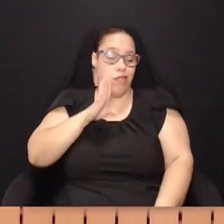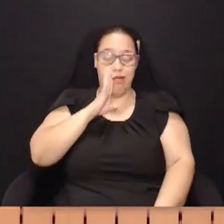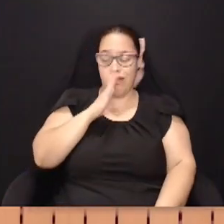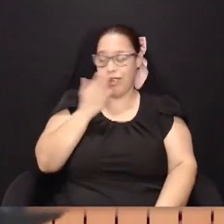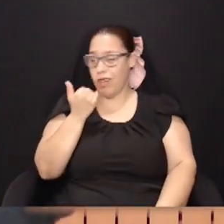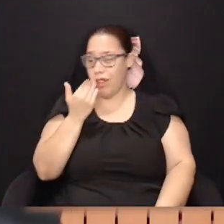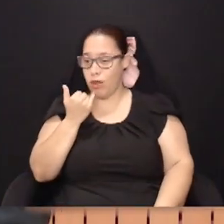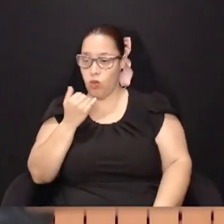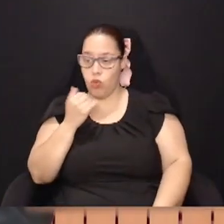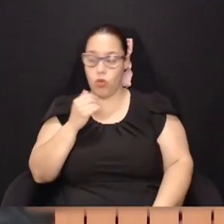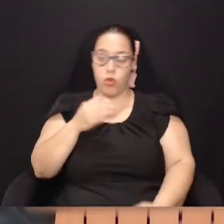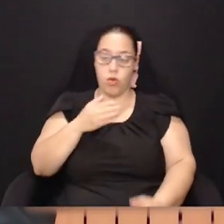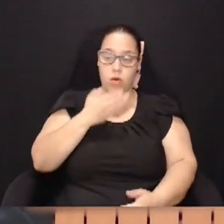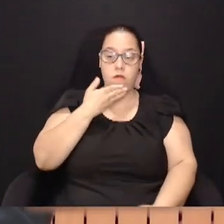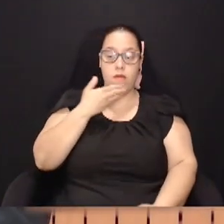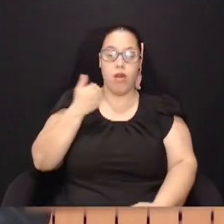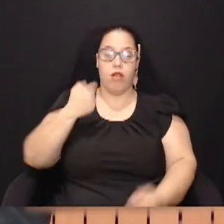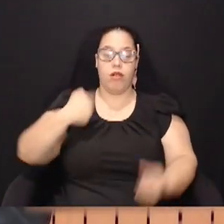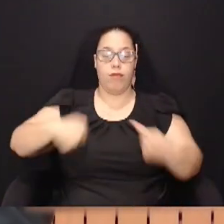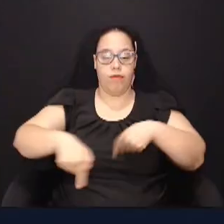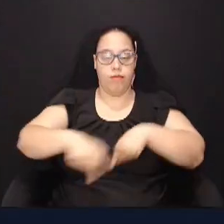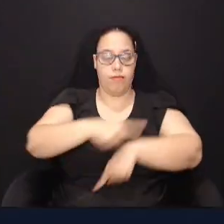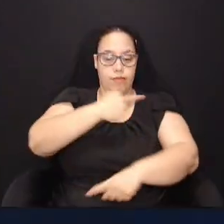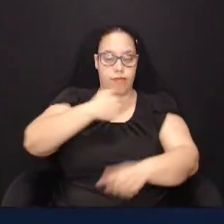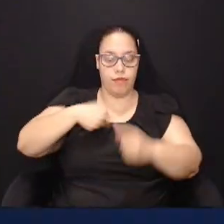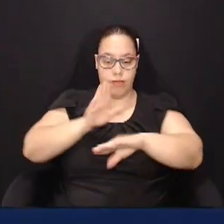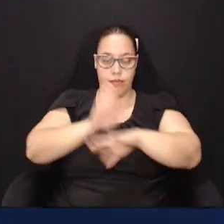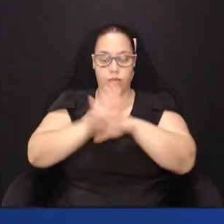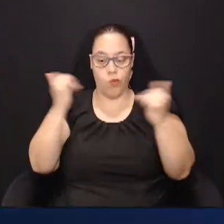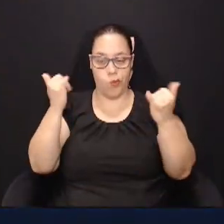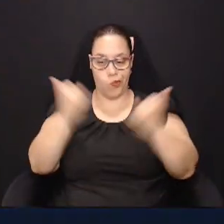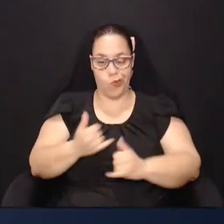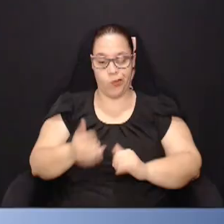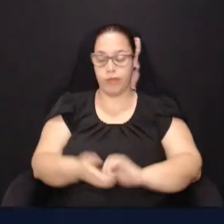com isso facilitando e ajudando no emagrecimento.